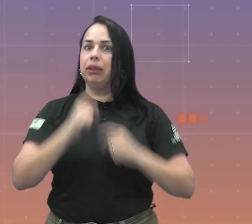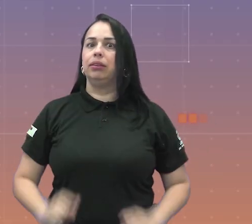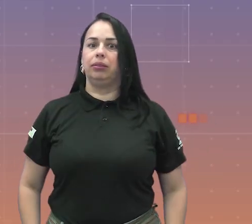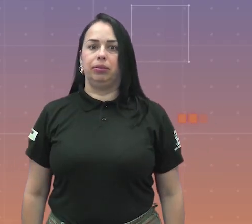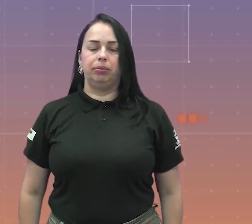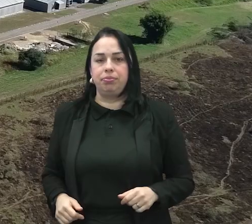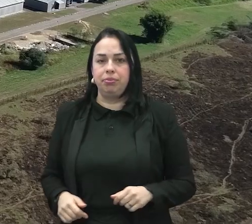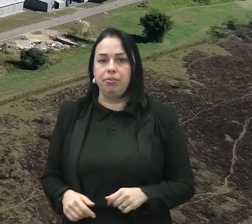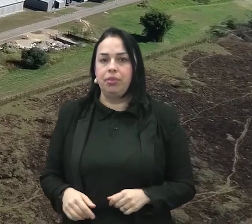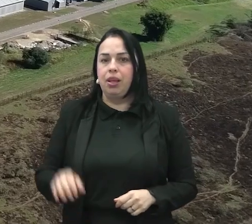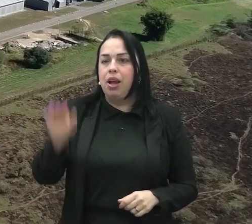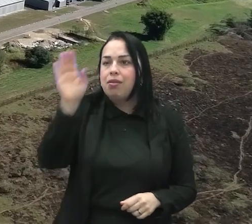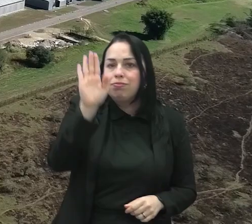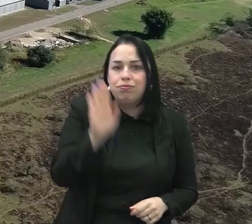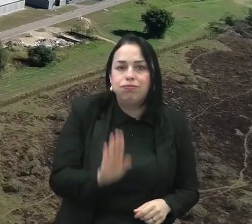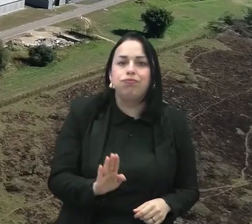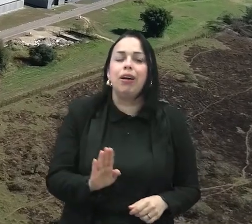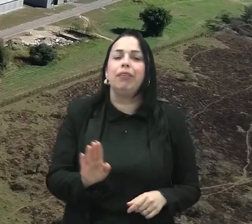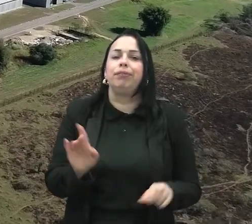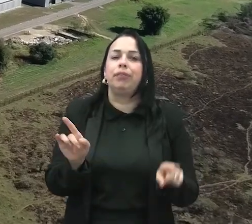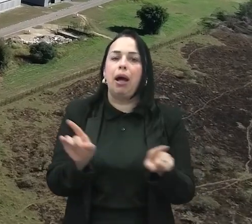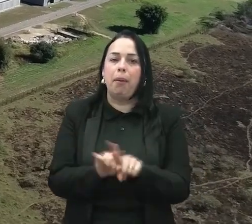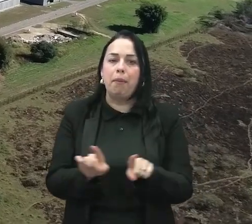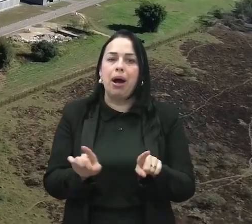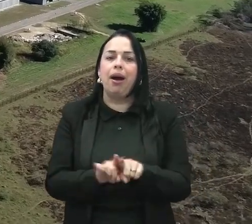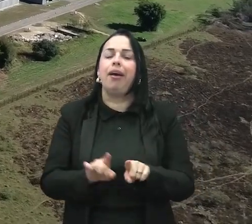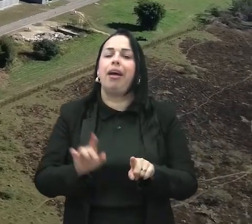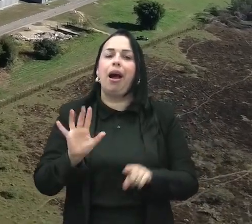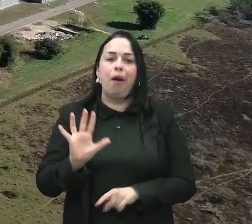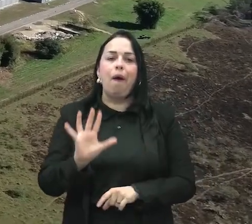aeronáutico industrial. O Brasil não ficou de fora